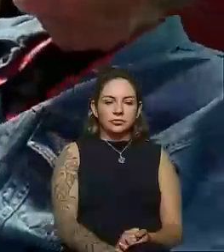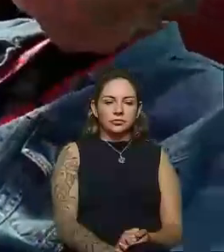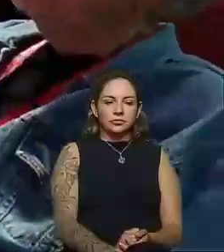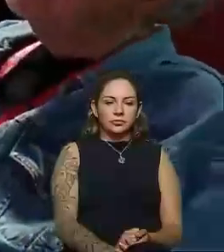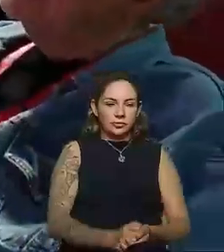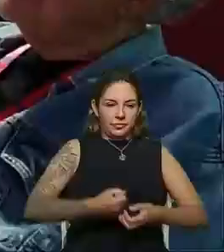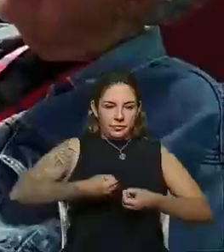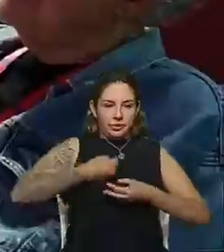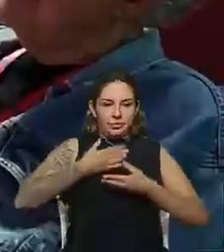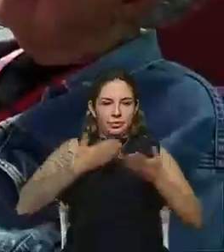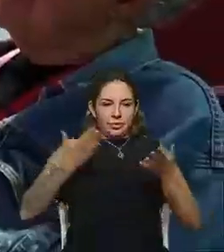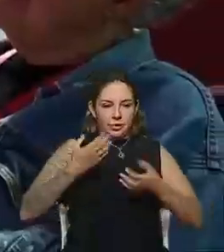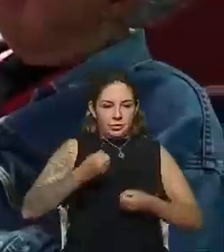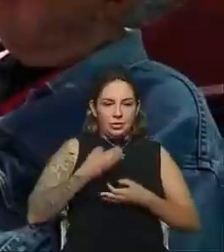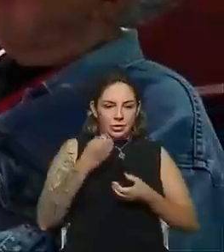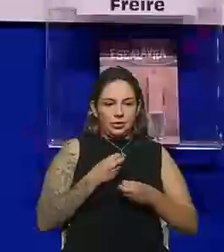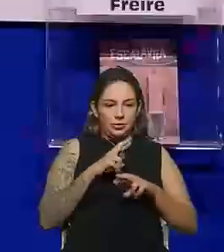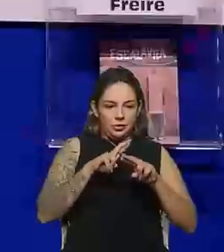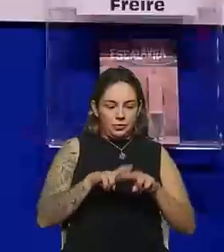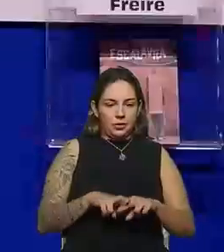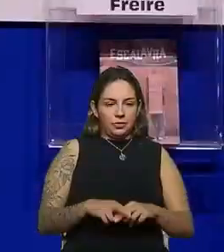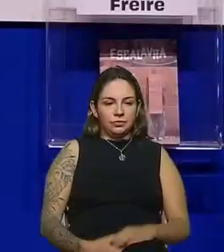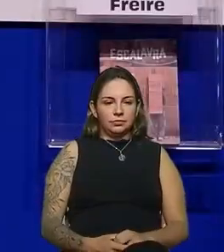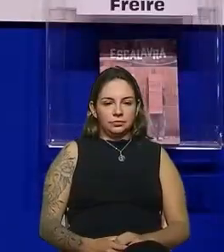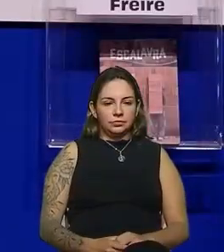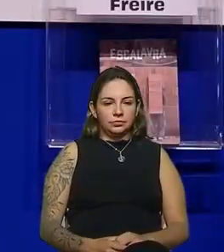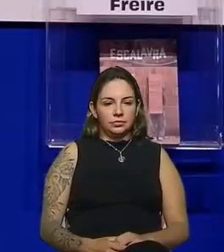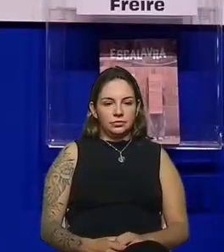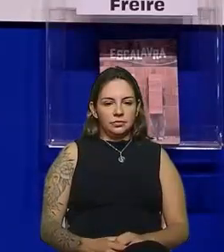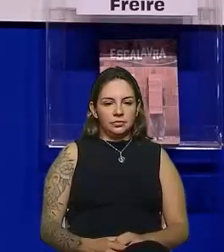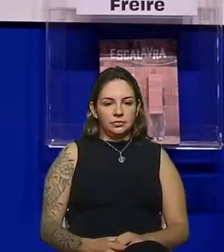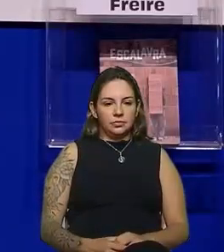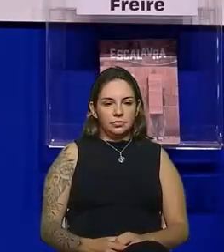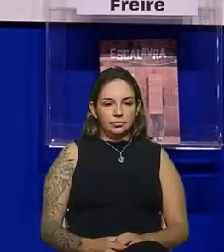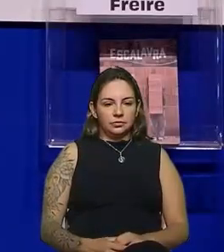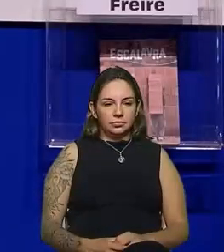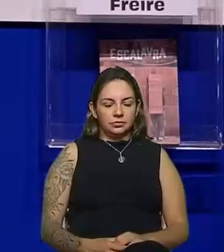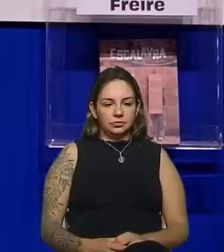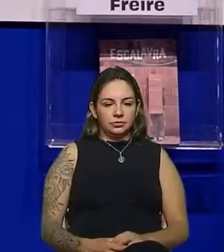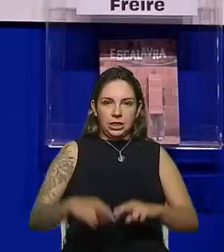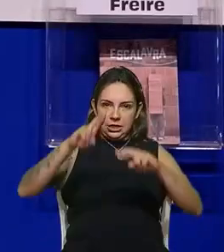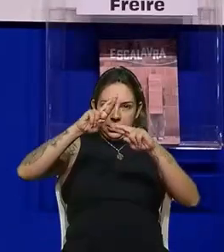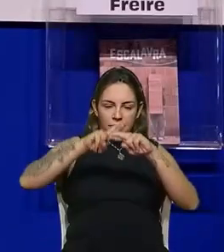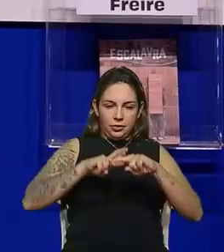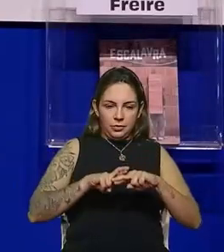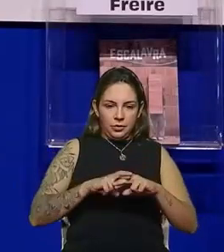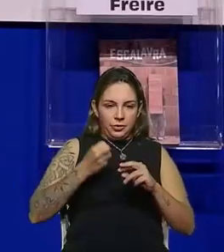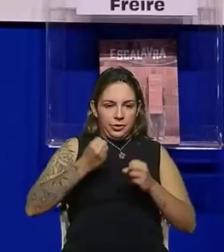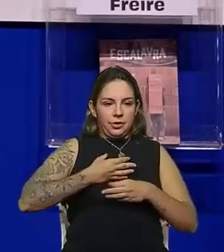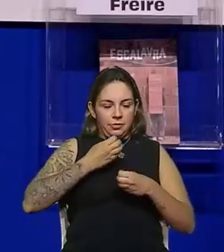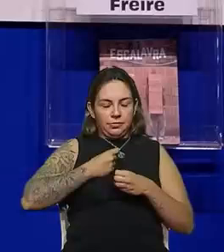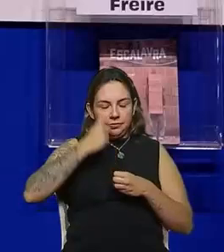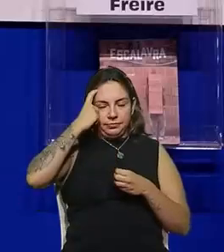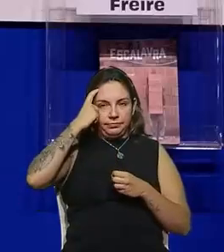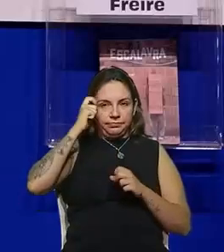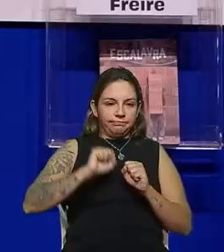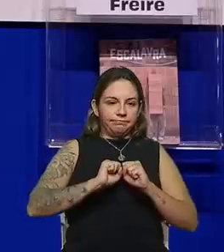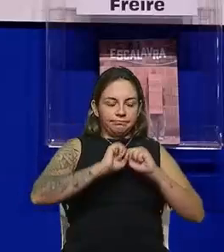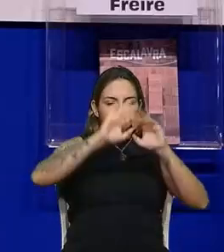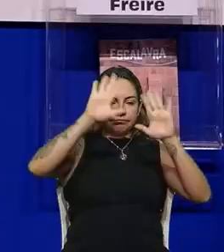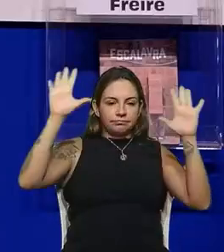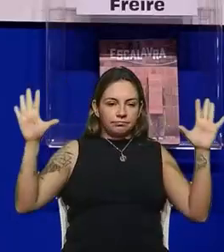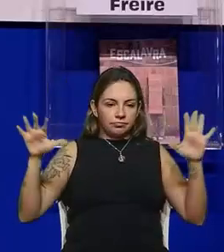da poesia de Drummond. Este livro, Drummond e a Poesia do Pensamento em Claro